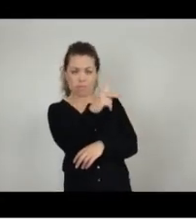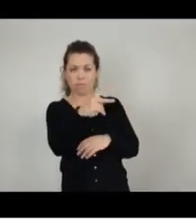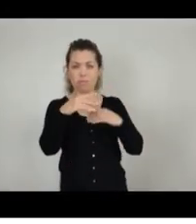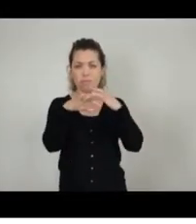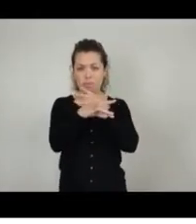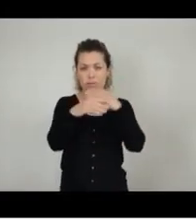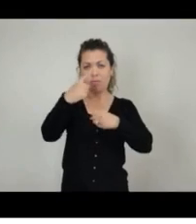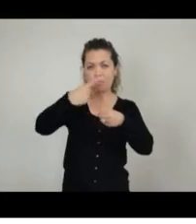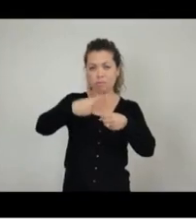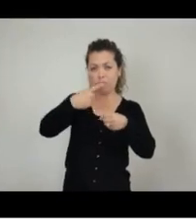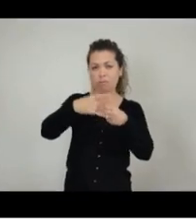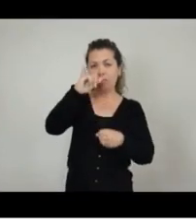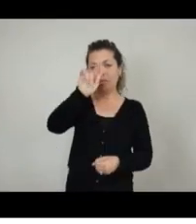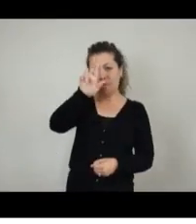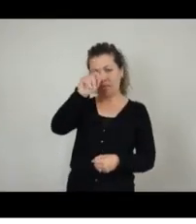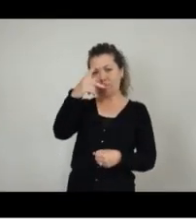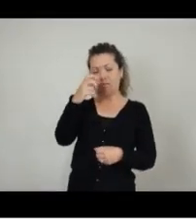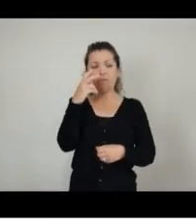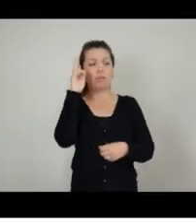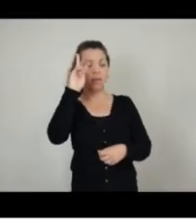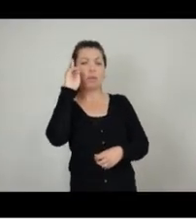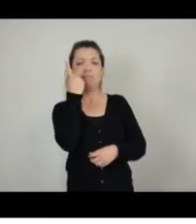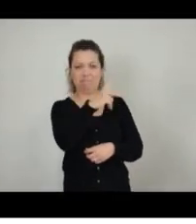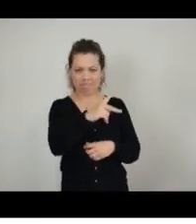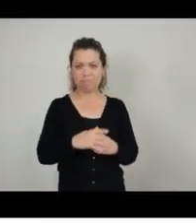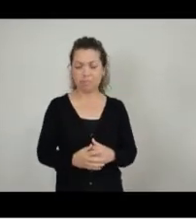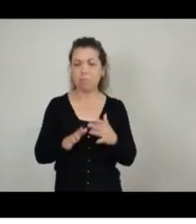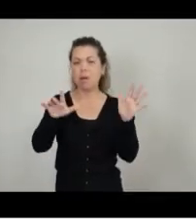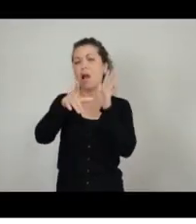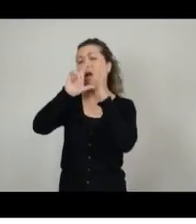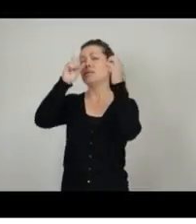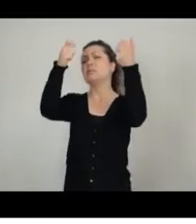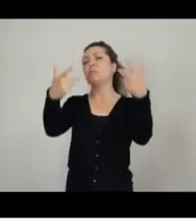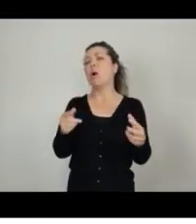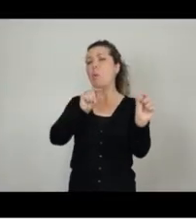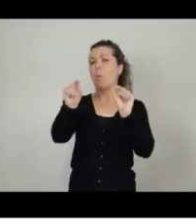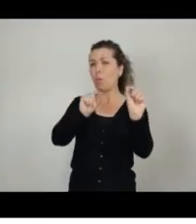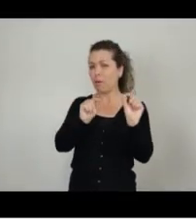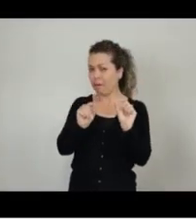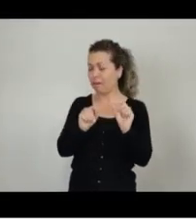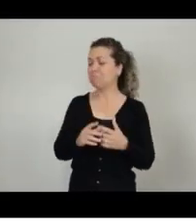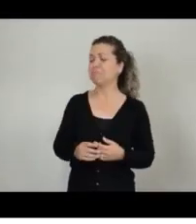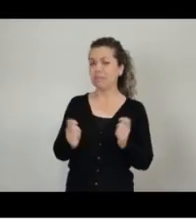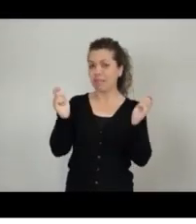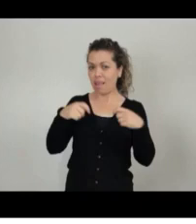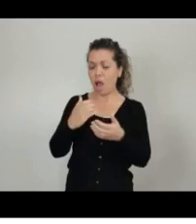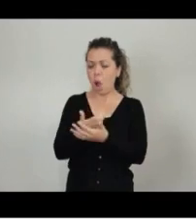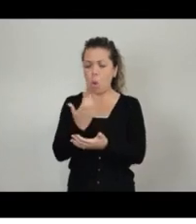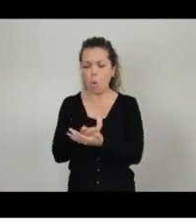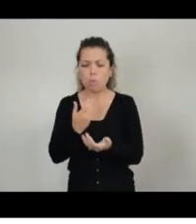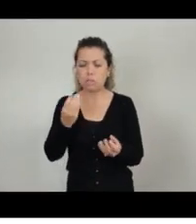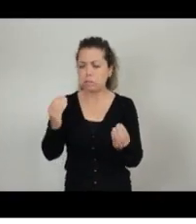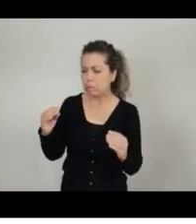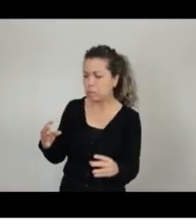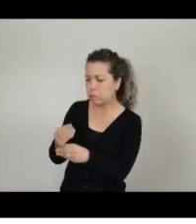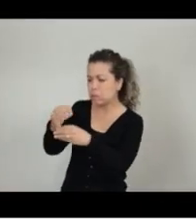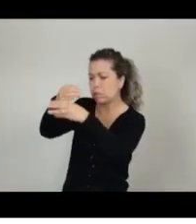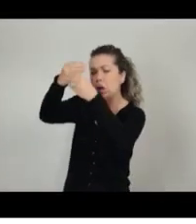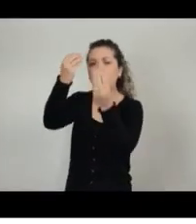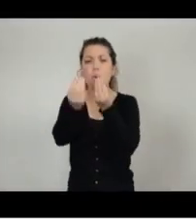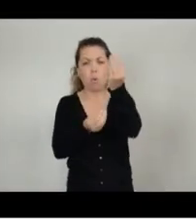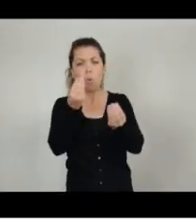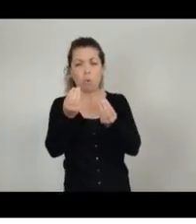ataques. A data da mudança do lugarejo é imprecisa, mas alguns documentos sinalizam que a construção da antiga igreja